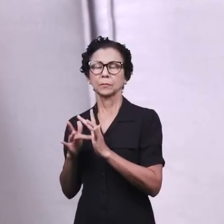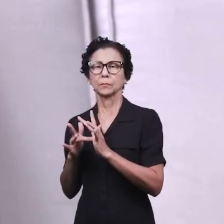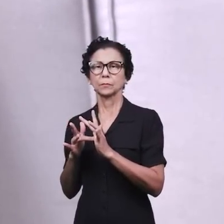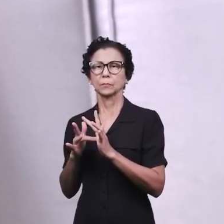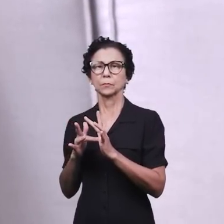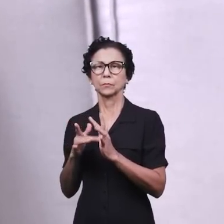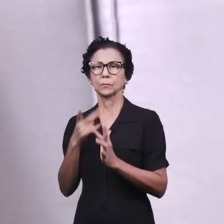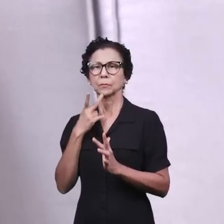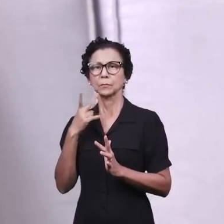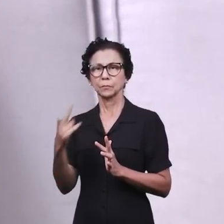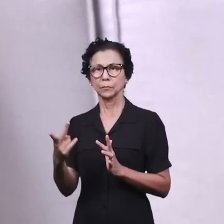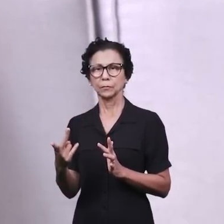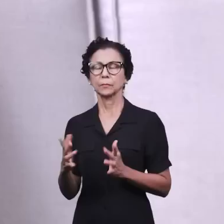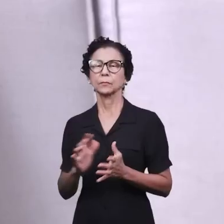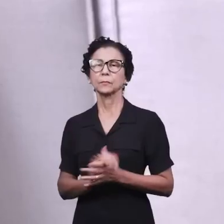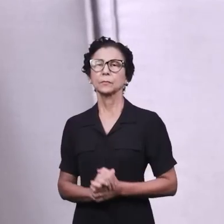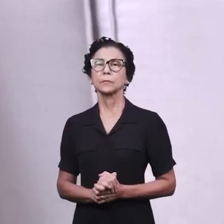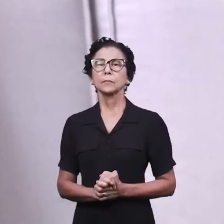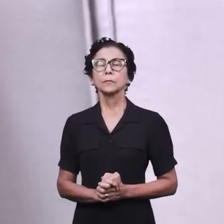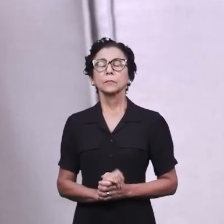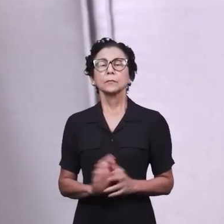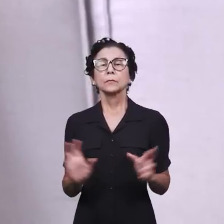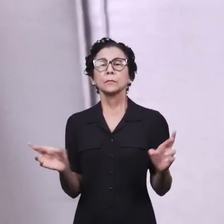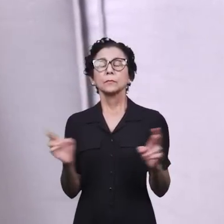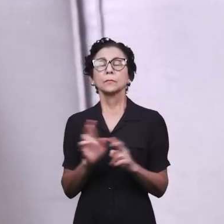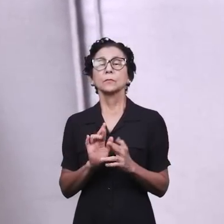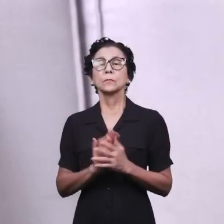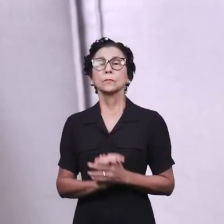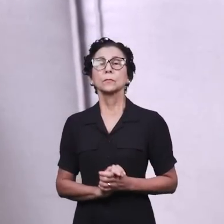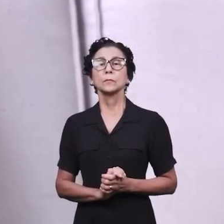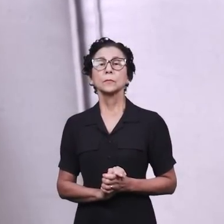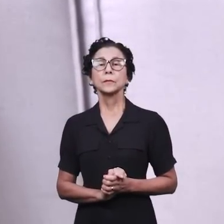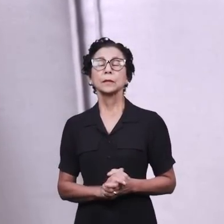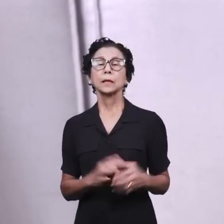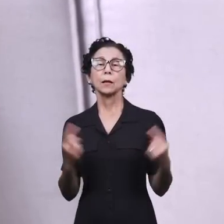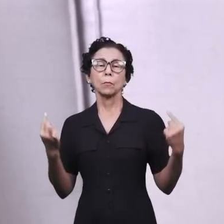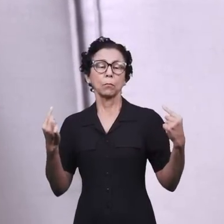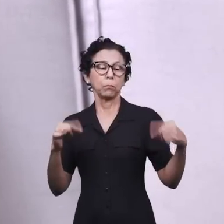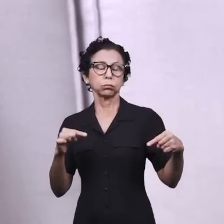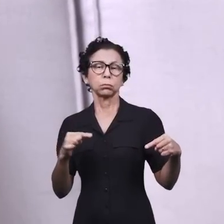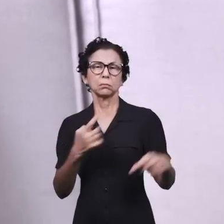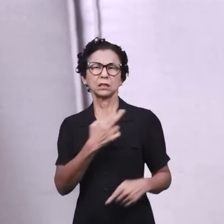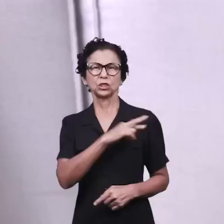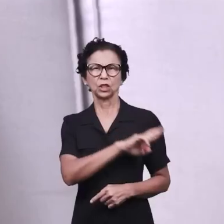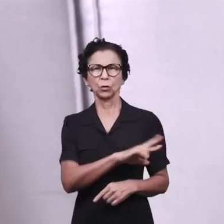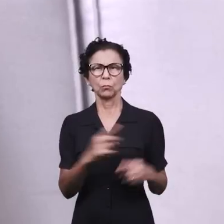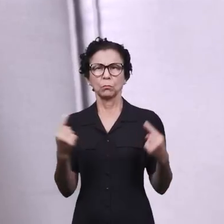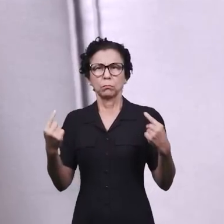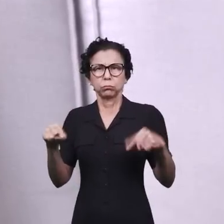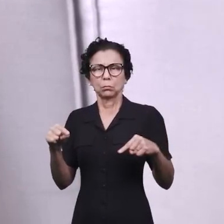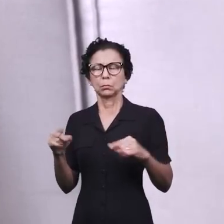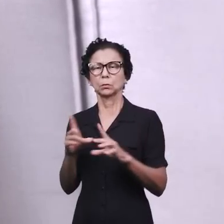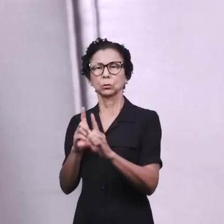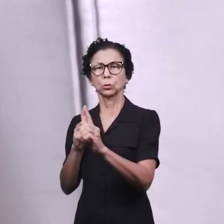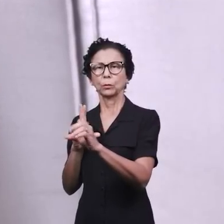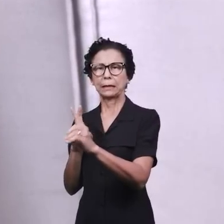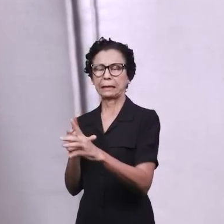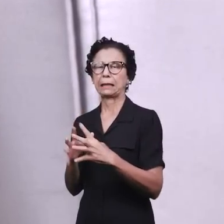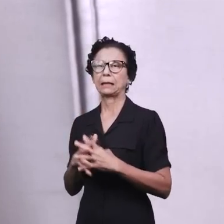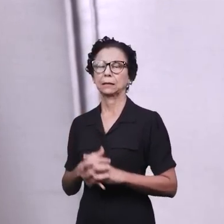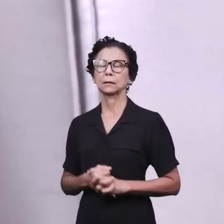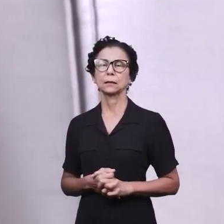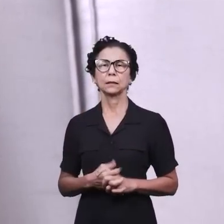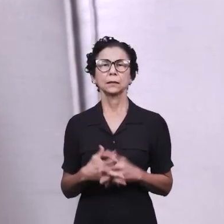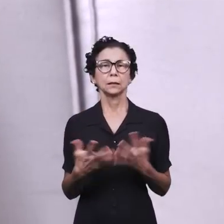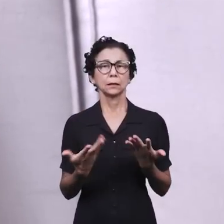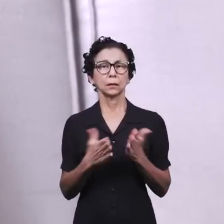Senhor Jesus, né, relacionada àquilo que se opunha à palavra de Deus, que era a doutrina, né, que era a doutrina. Então, por